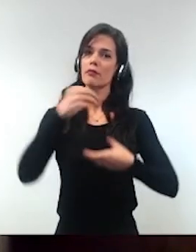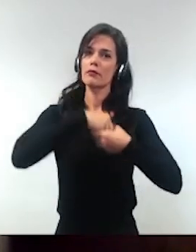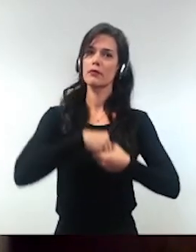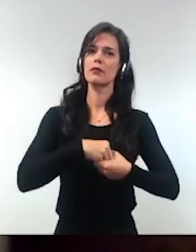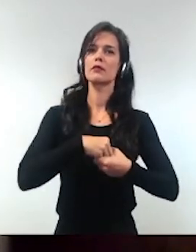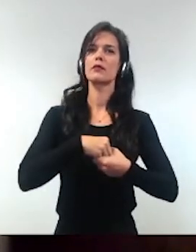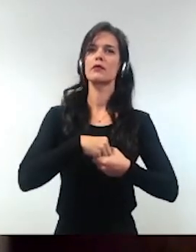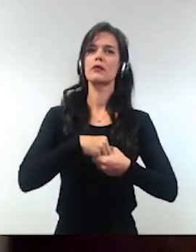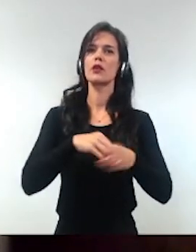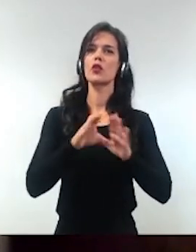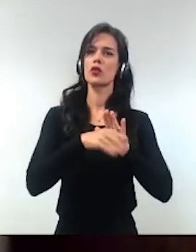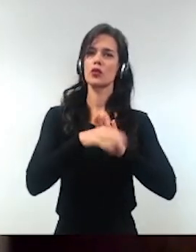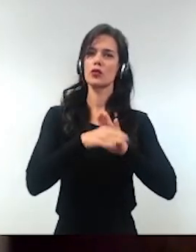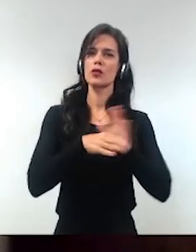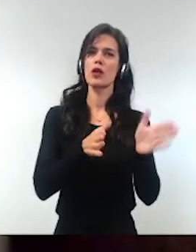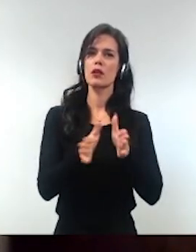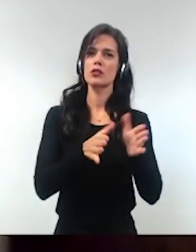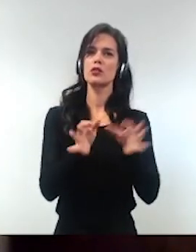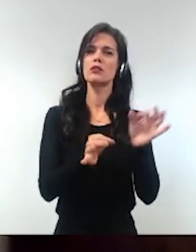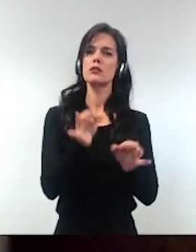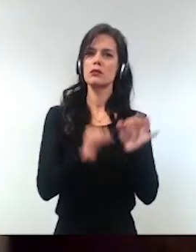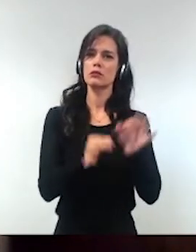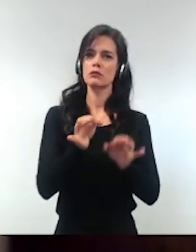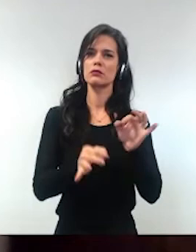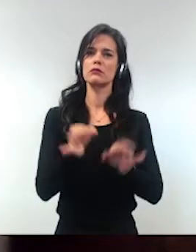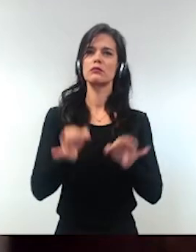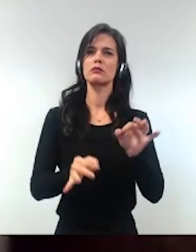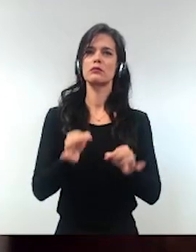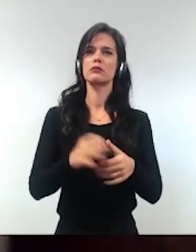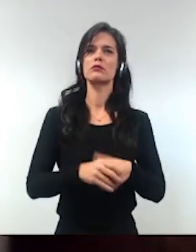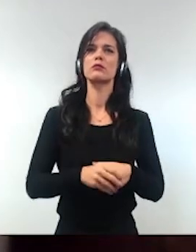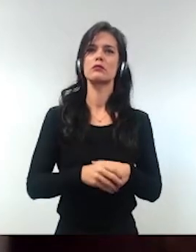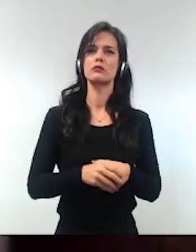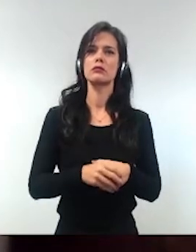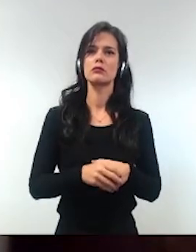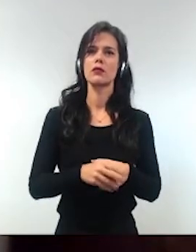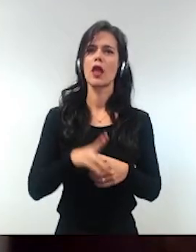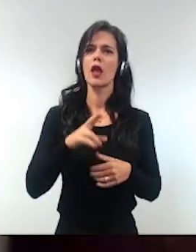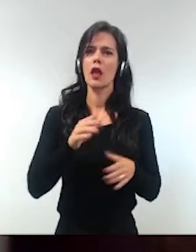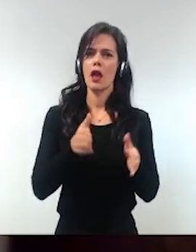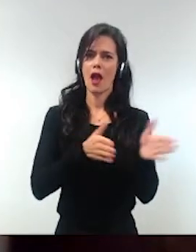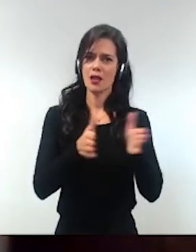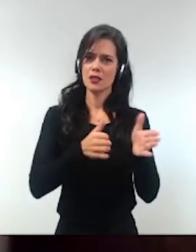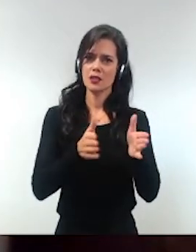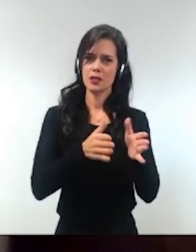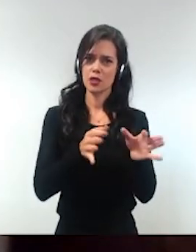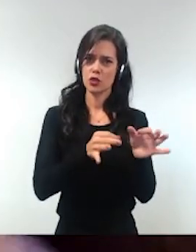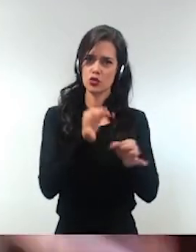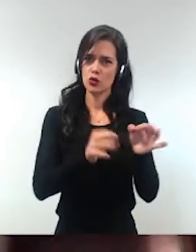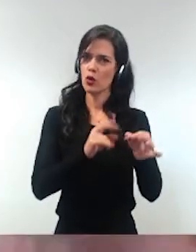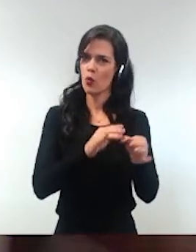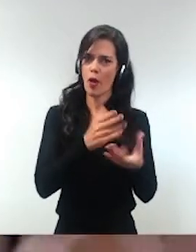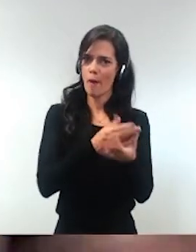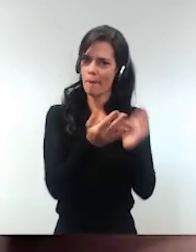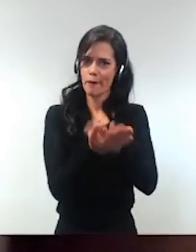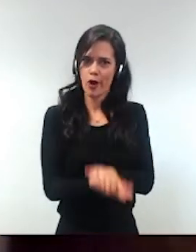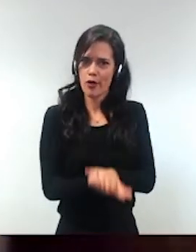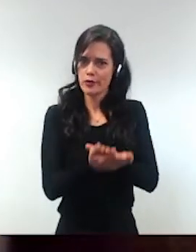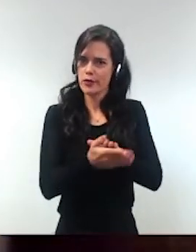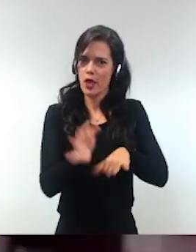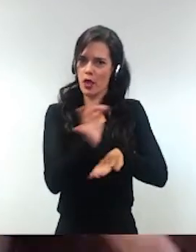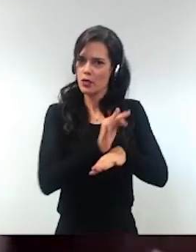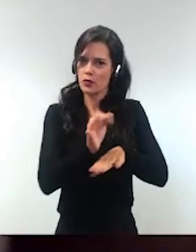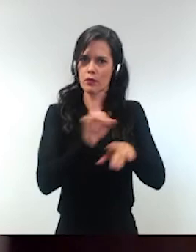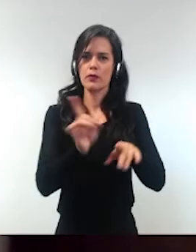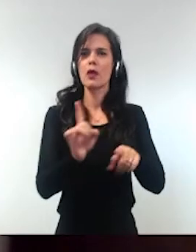do conceito de acesso à justiça. Acesso à justiça não é só o processo formal, mas também todos os